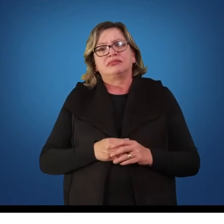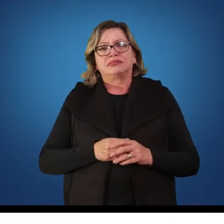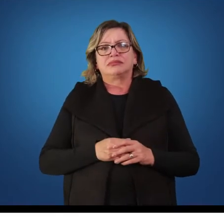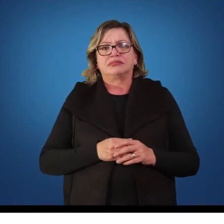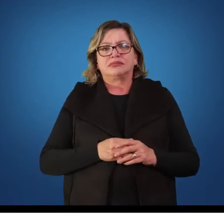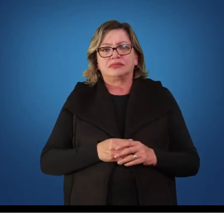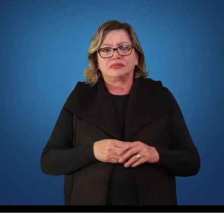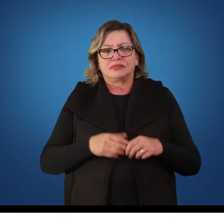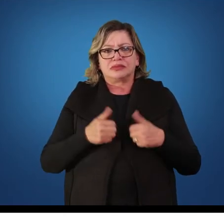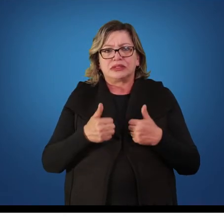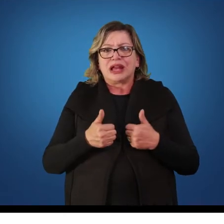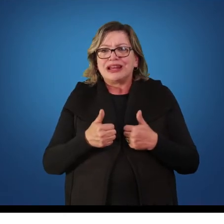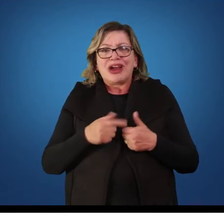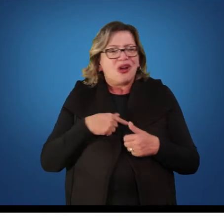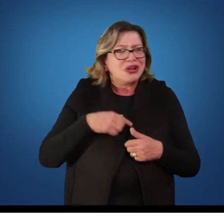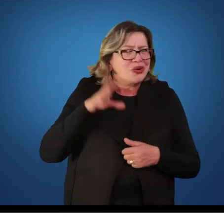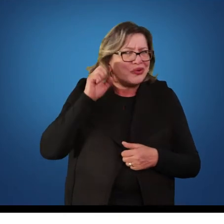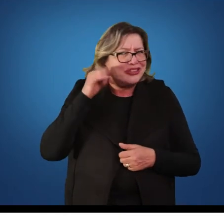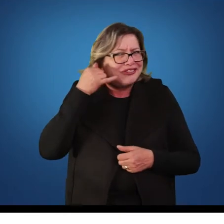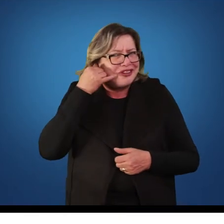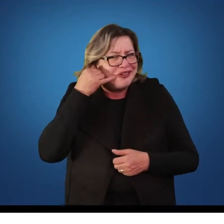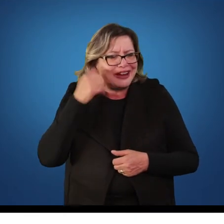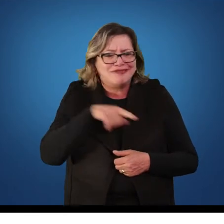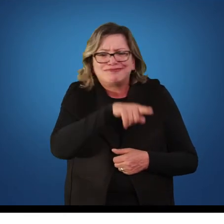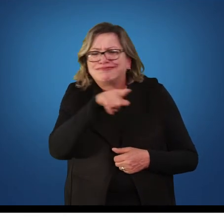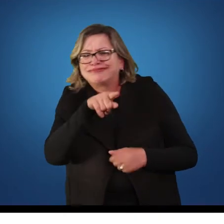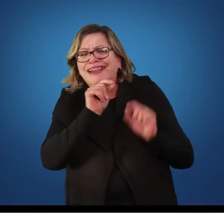total celular de alguém está tocando